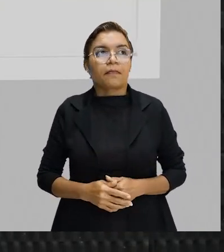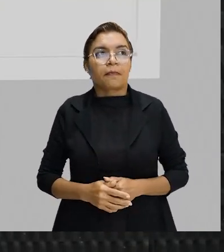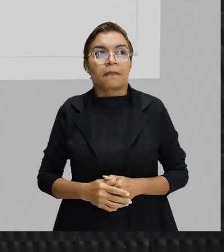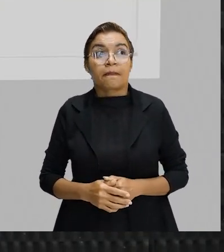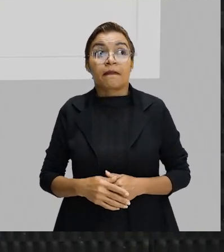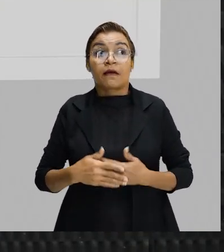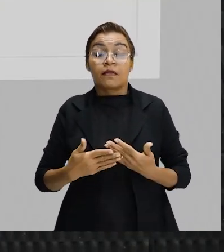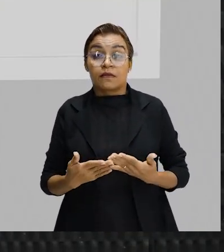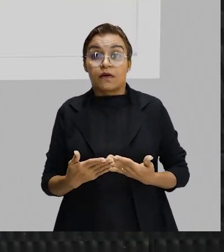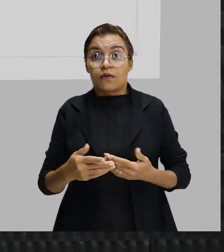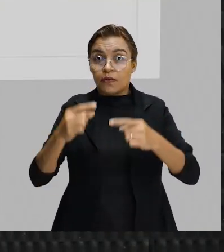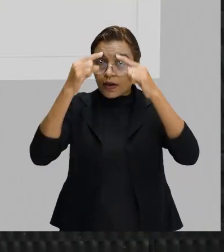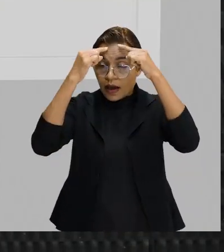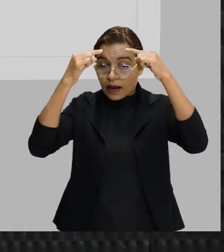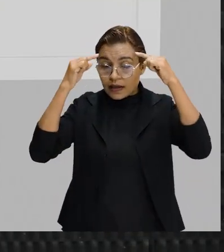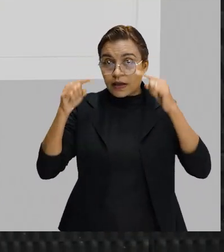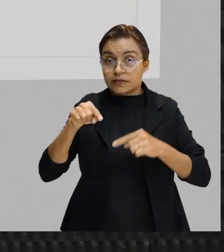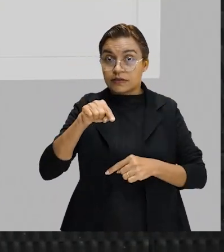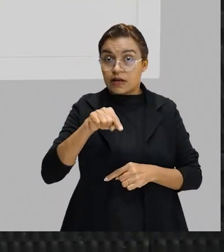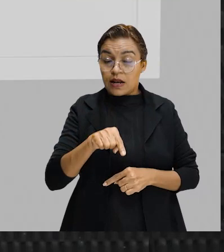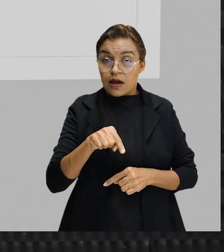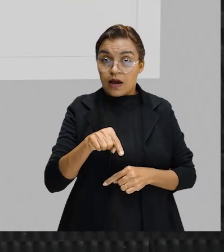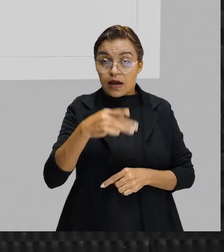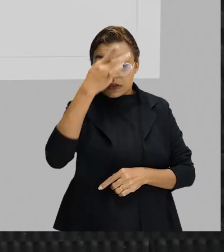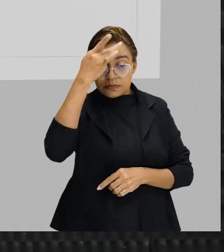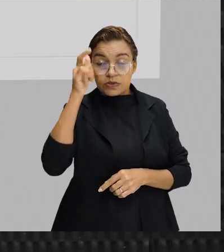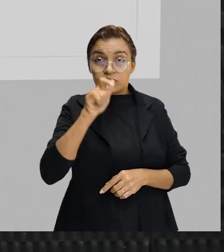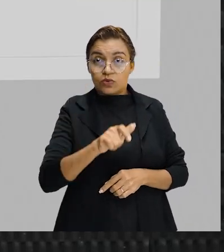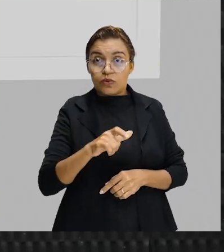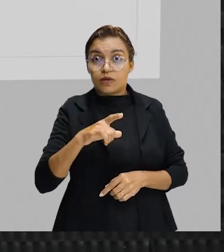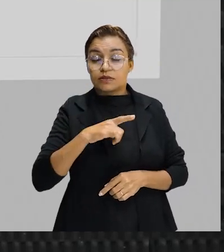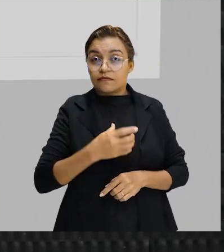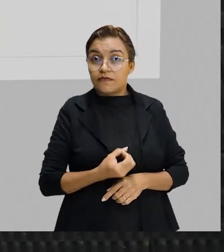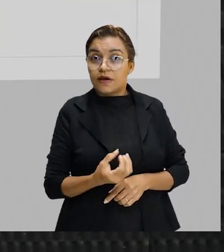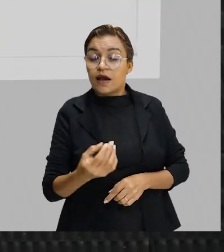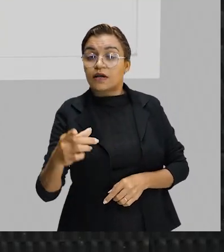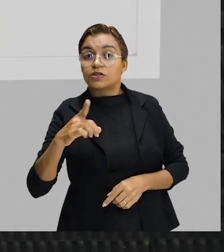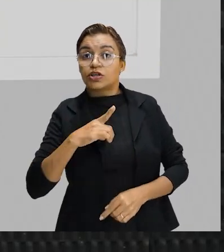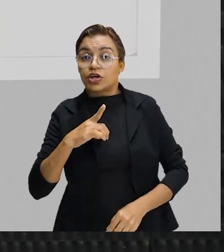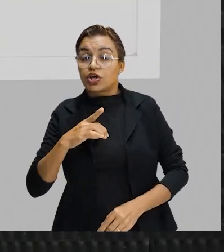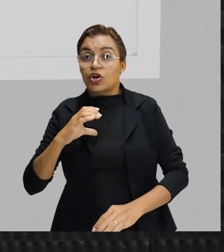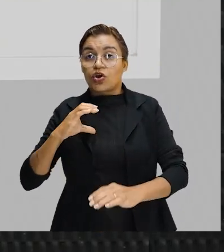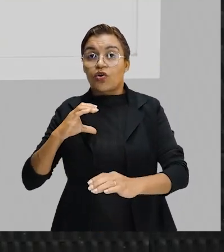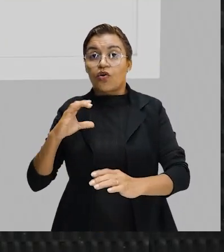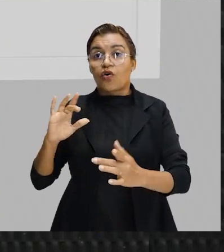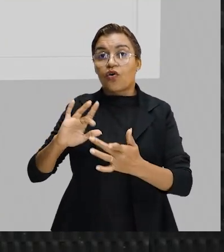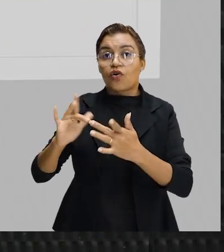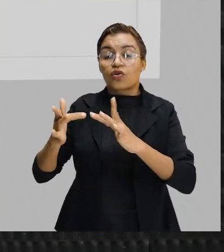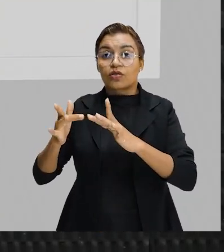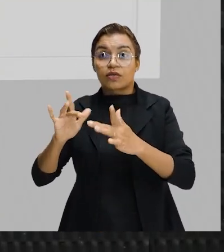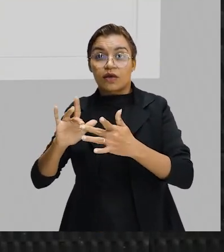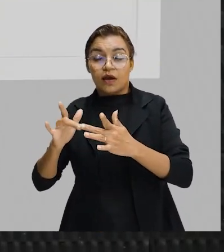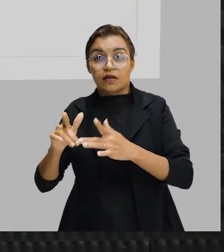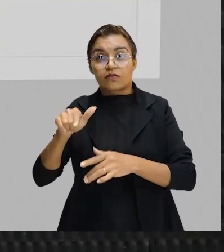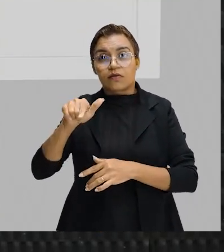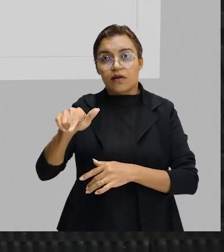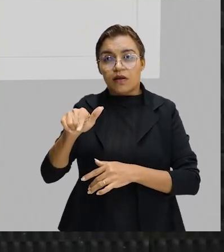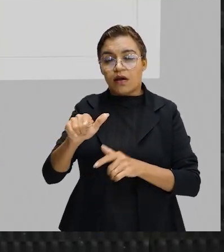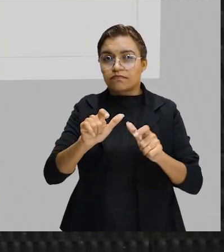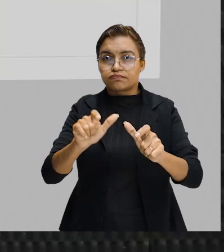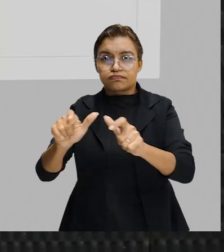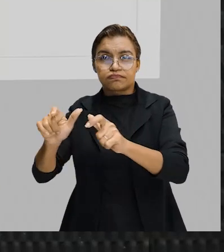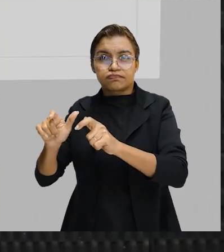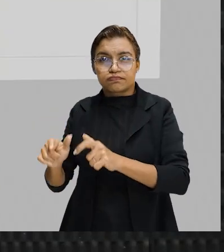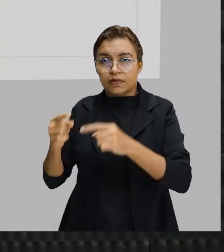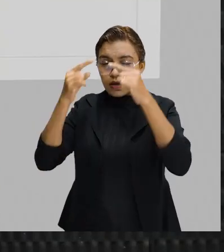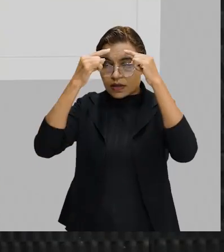os habitantes da Hélade, em suas viagens, vão ter contato com essas colônias gregas, vão ter contato com a Ásia